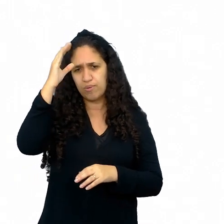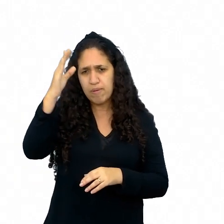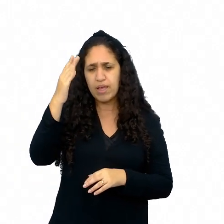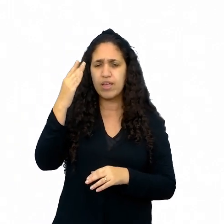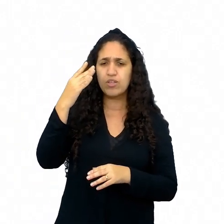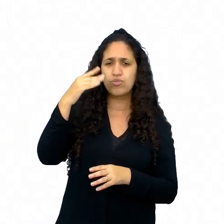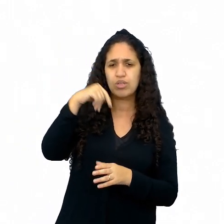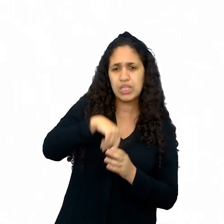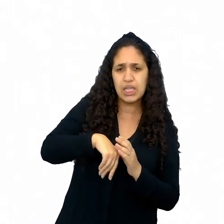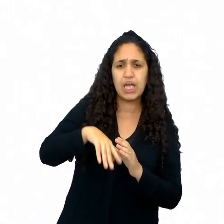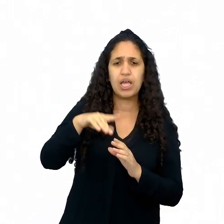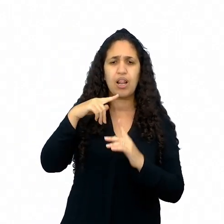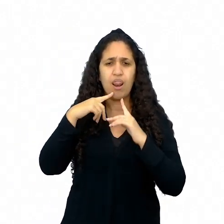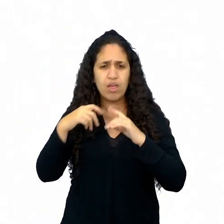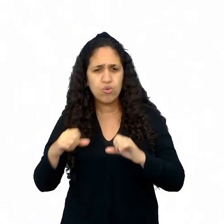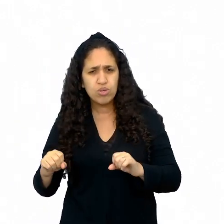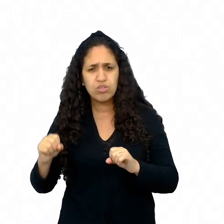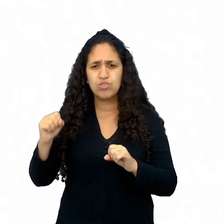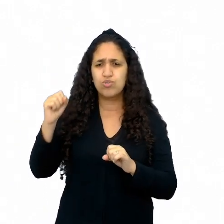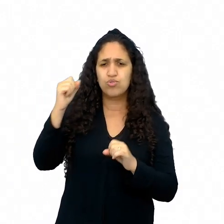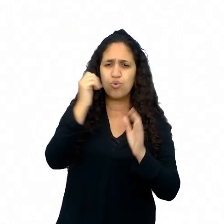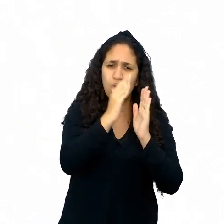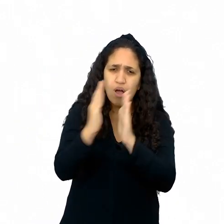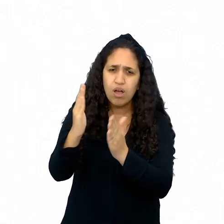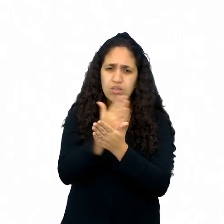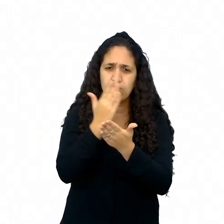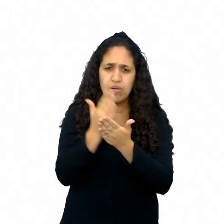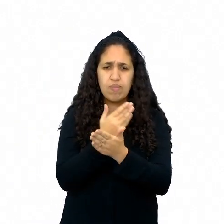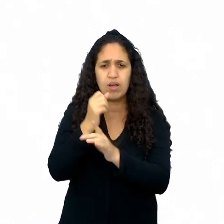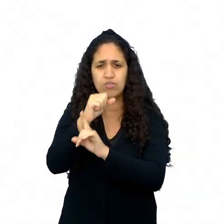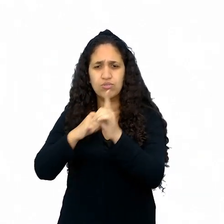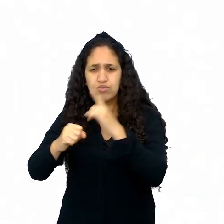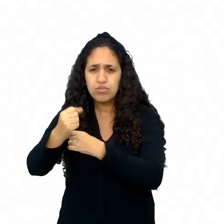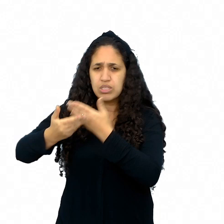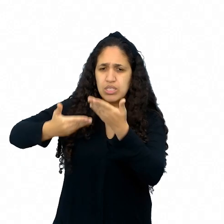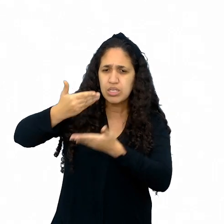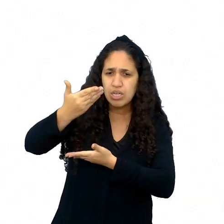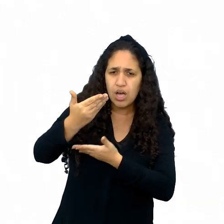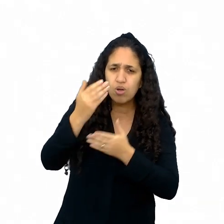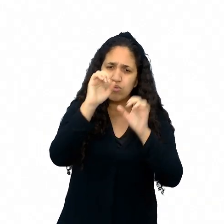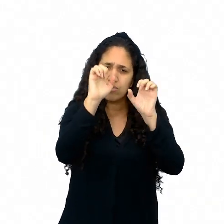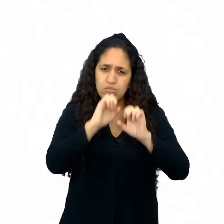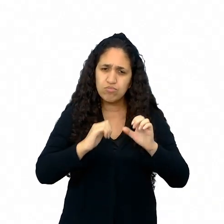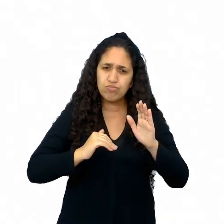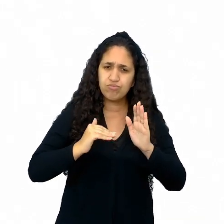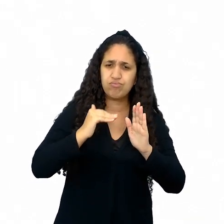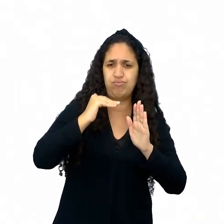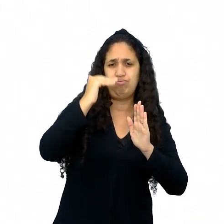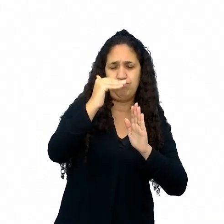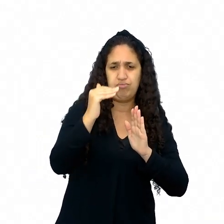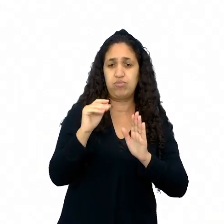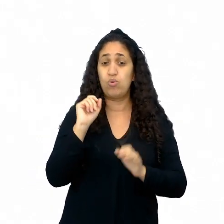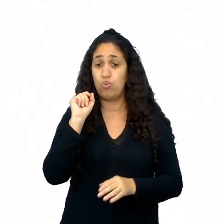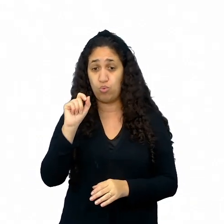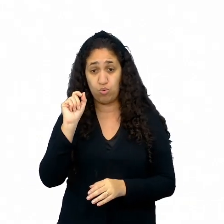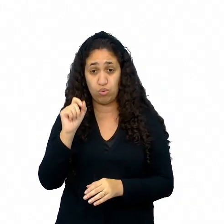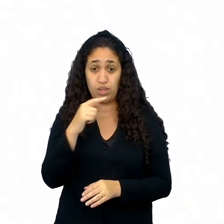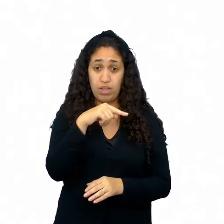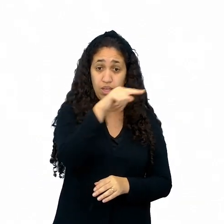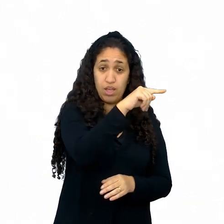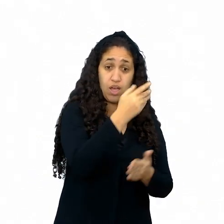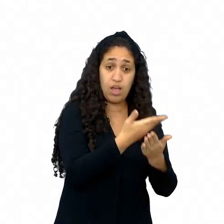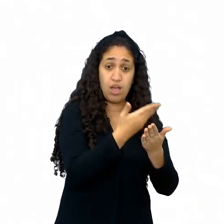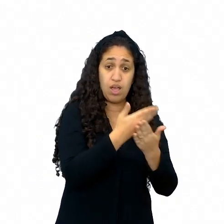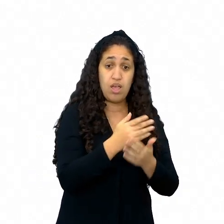envolve o conhecimento linguístico, enciclopédico, sociointeracional e superestrutural, estamos dizendo que é preciso que o nosso